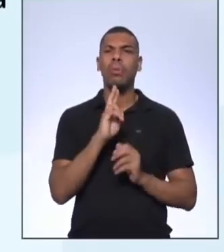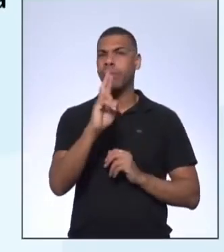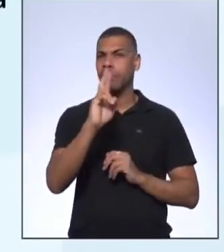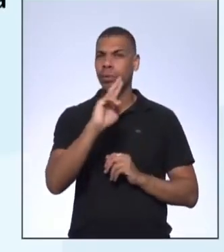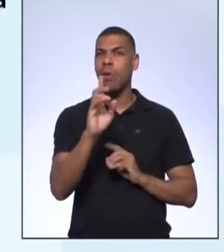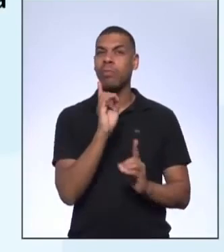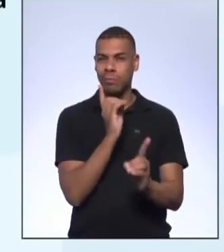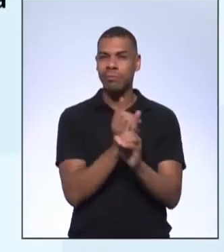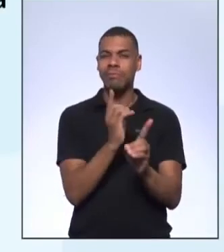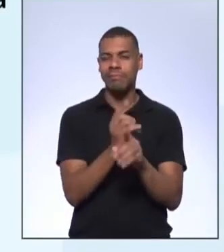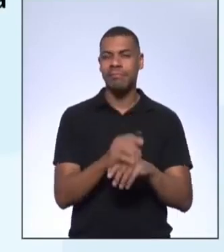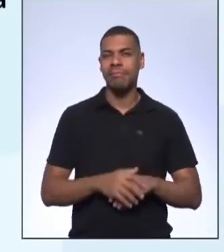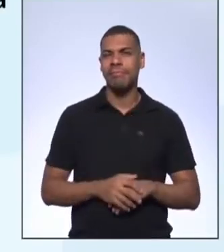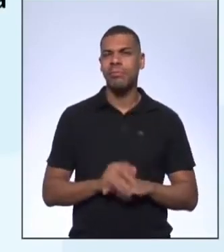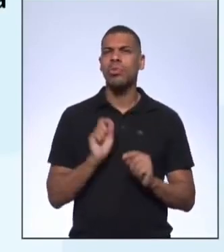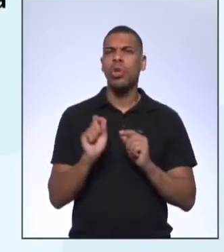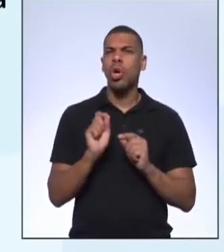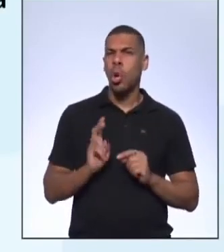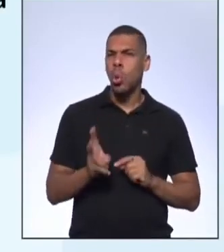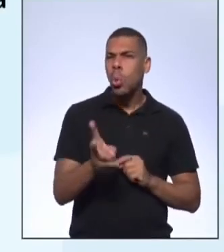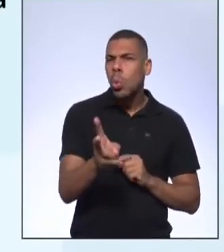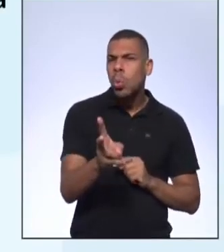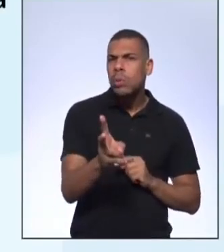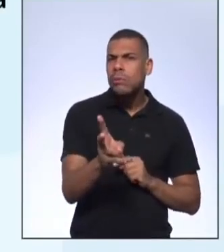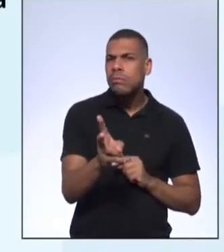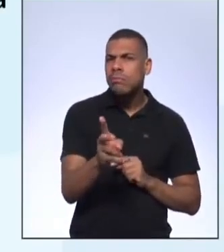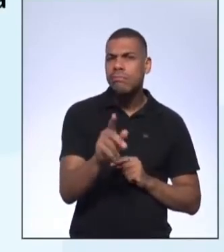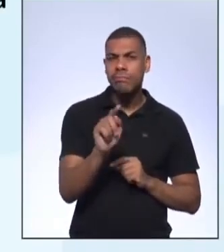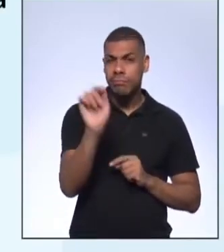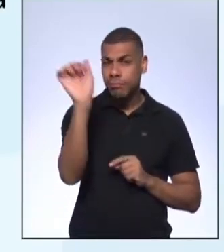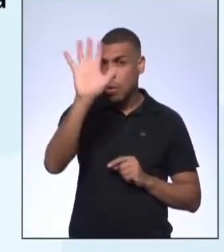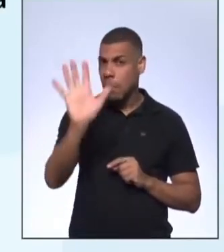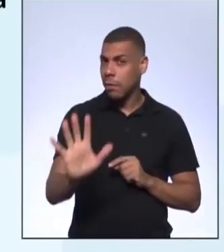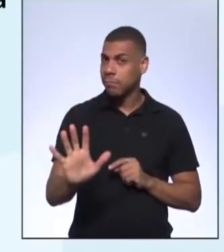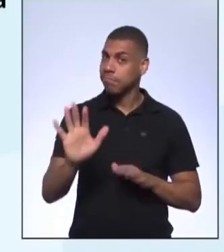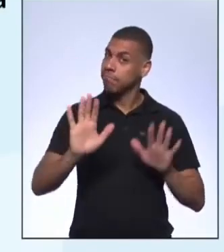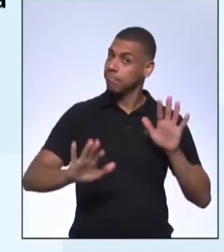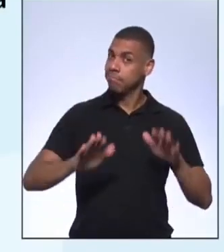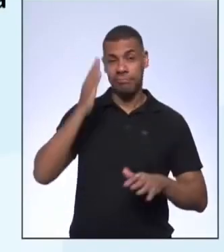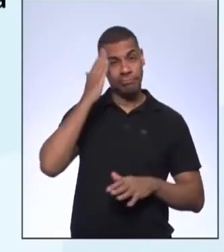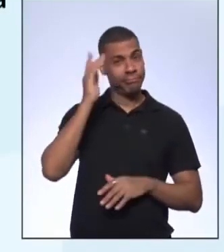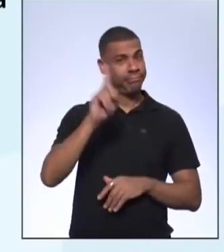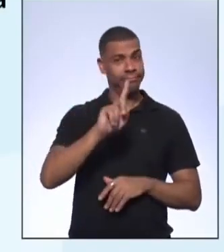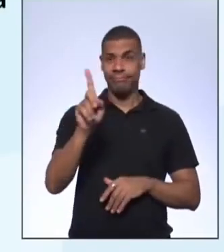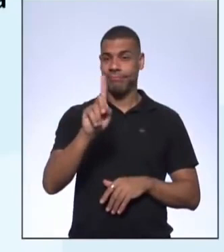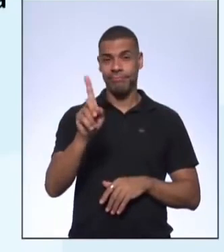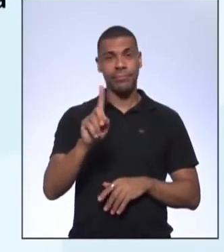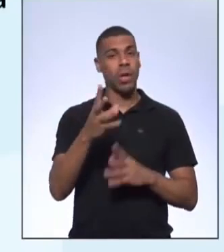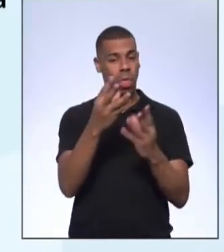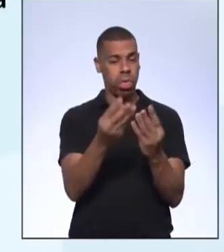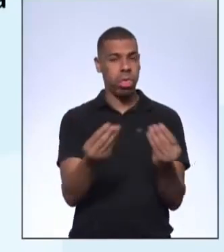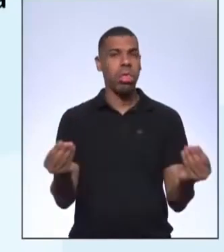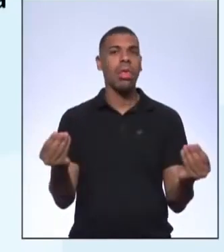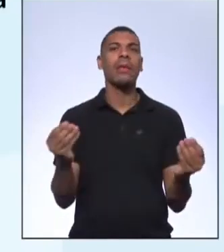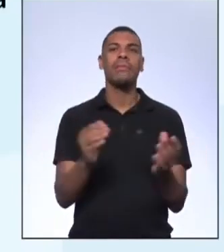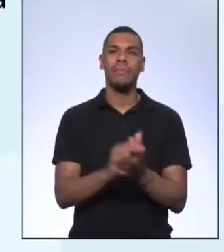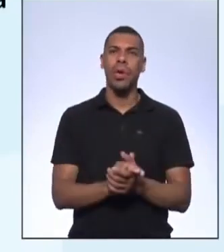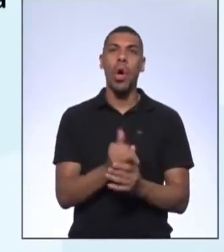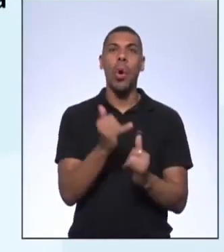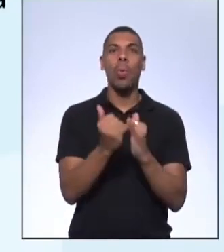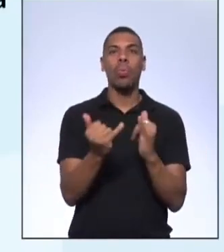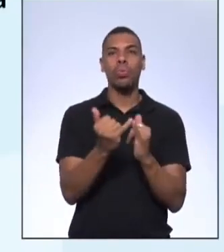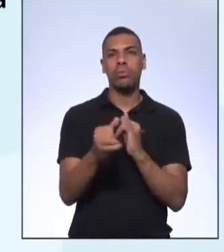de falar para vocês, né? Que será que continua dessa mesma forma no mapa? A gente já sabe que não, né? Porque a população foi reduzida